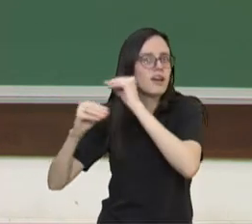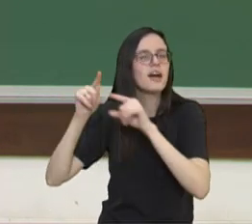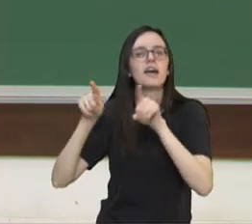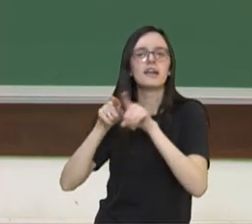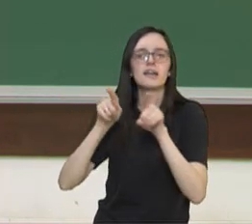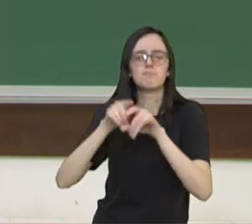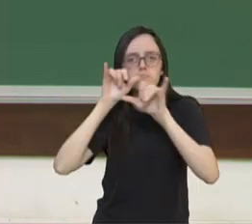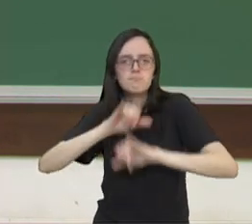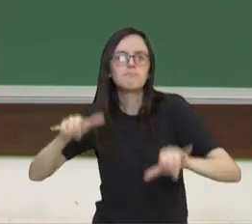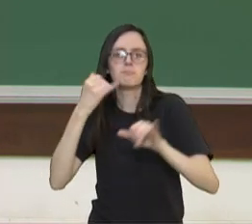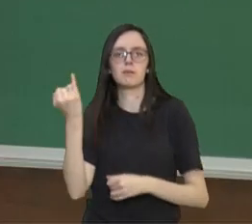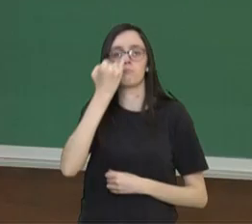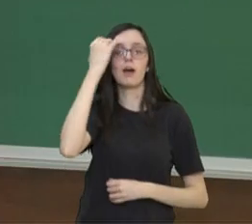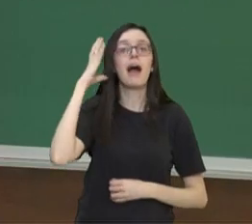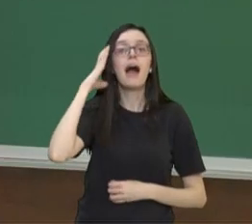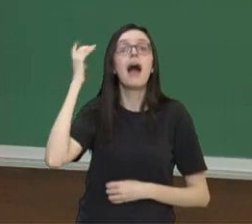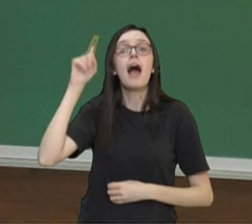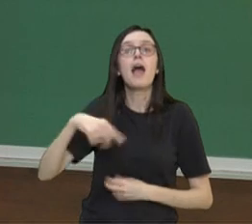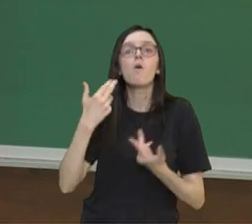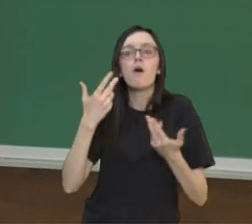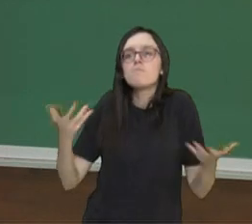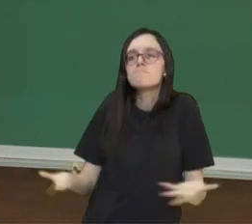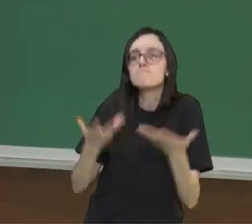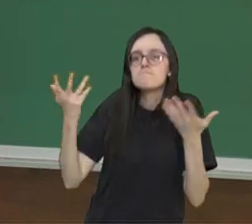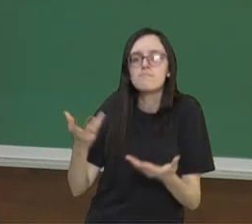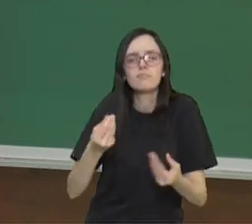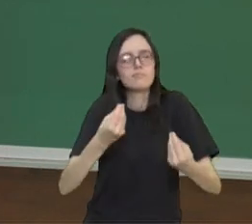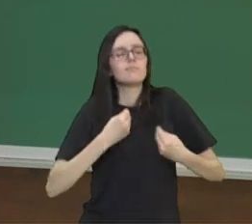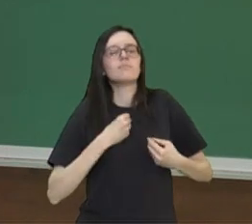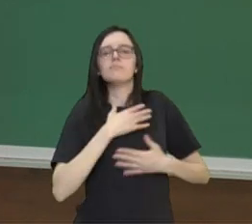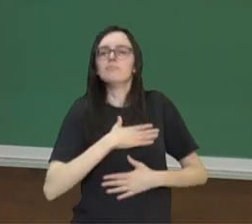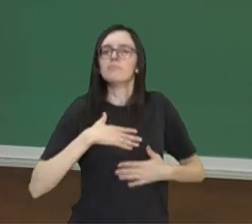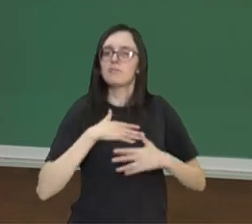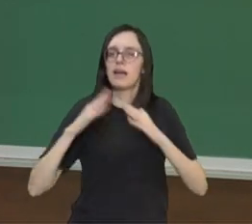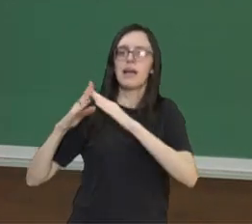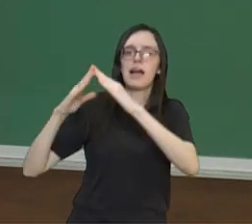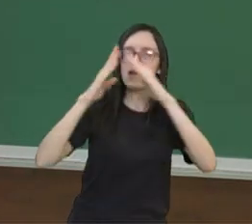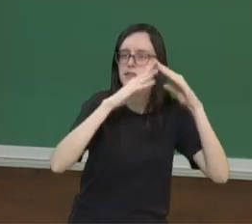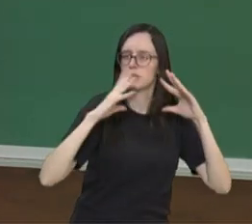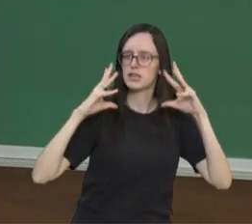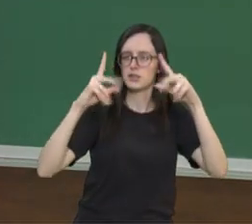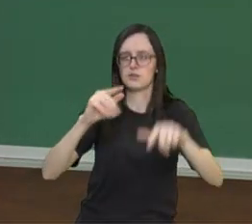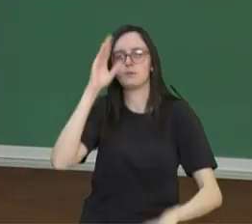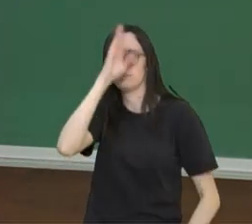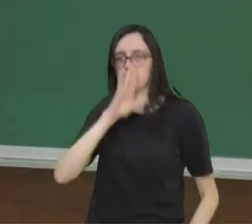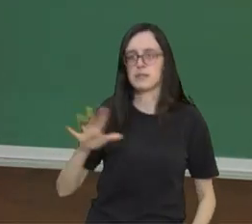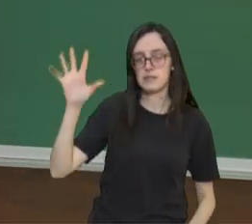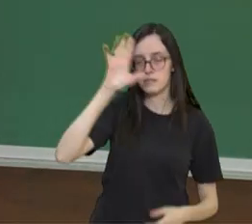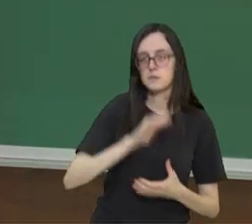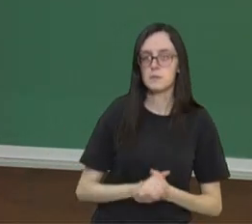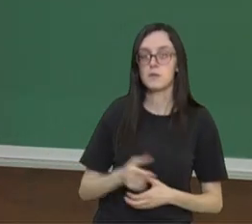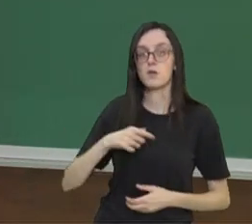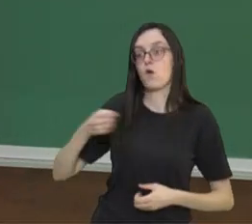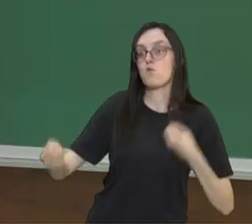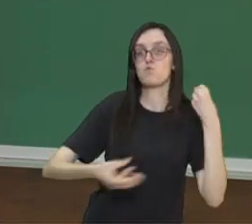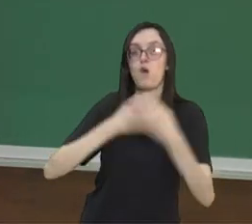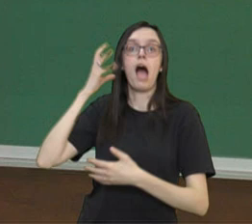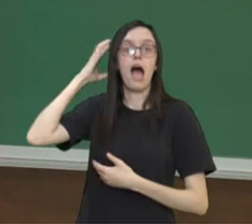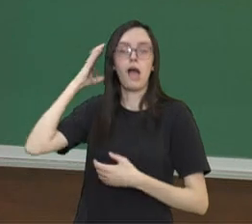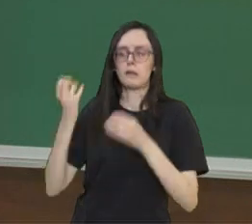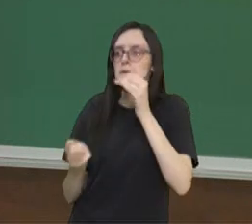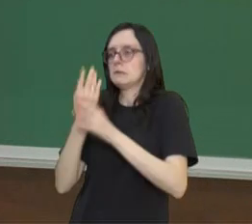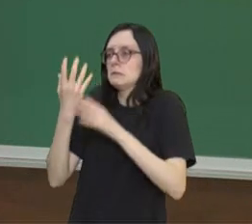rádio passou a ser um meio de entretenimento muito forte nas casas do Brasil. Novas emissoras de rádio surgiram